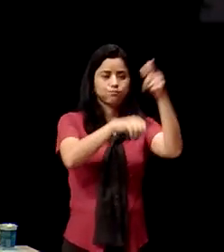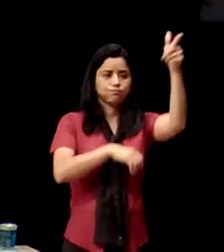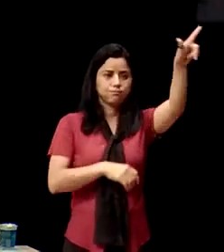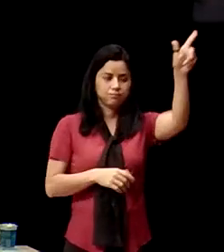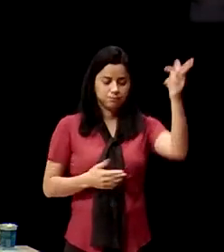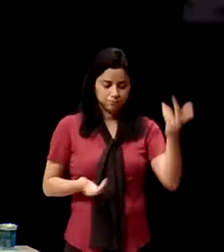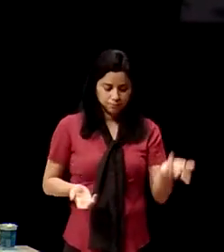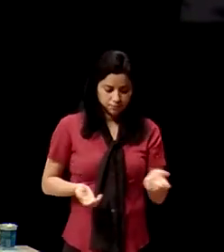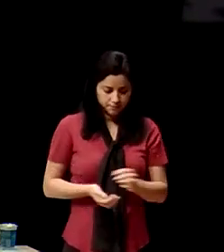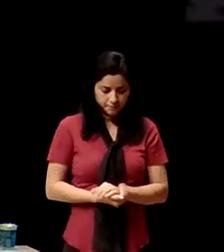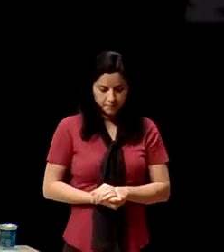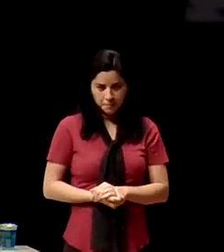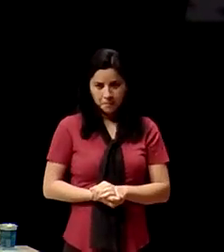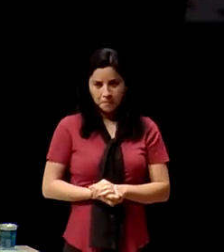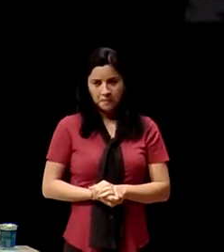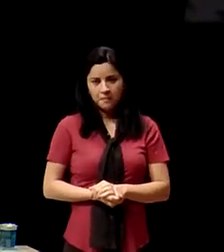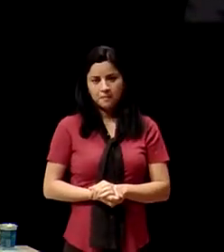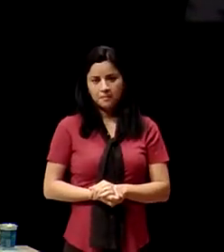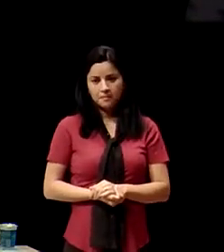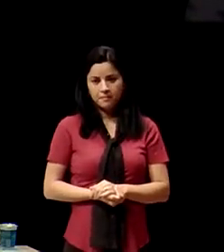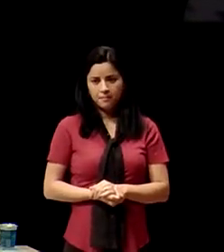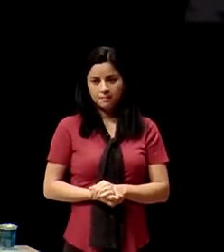Isles,